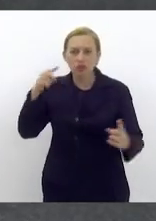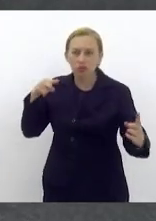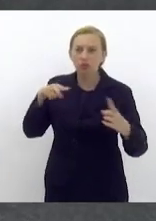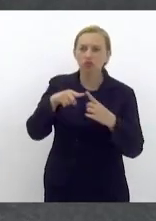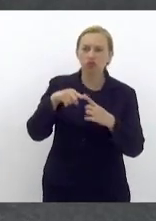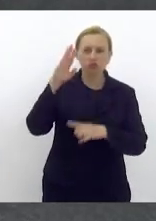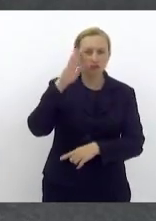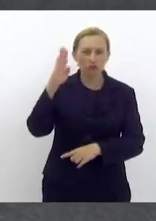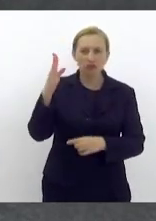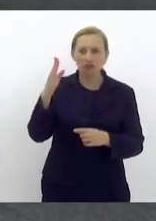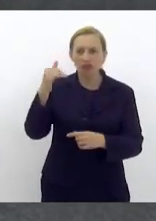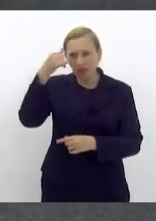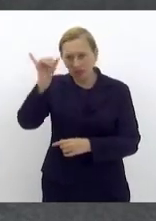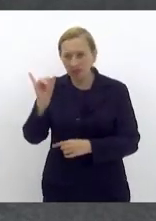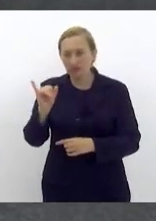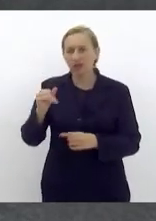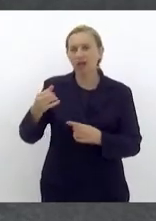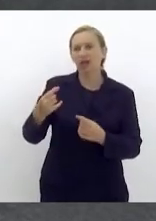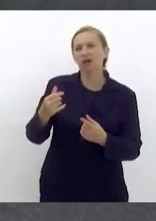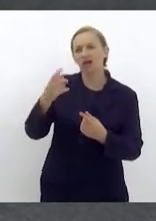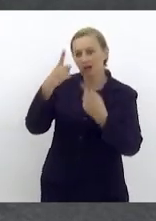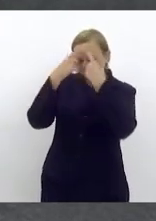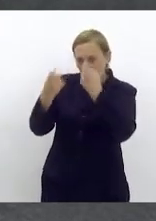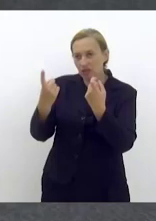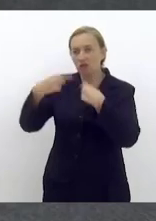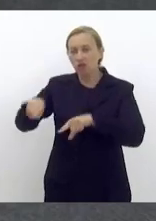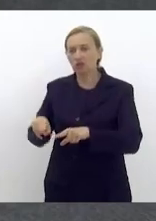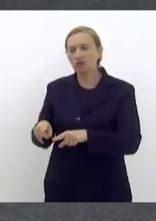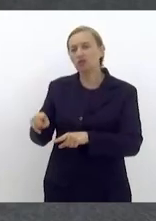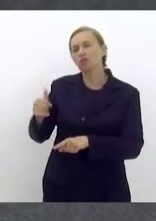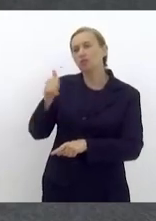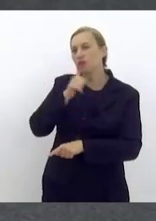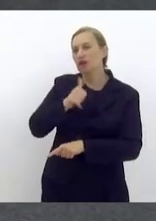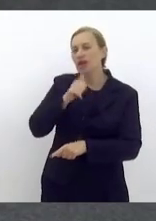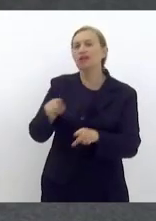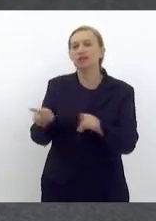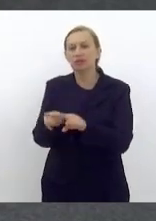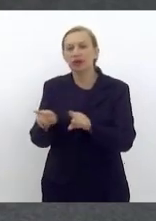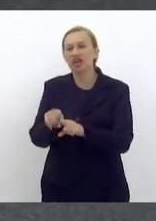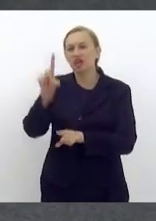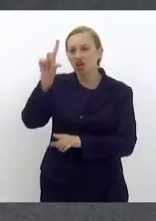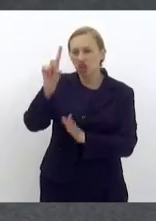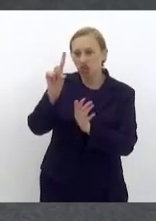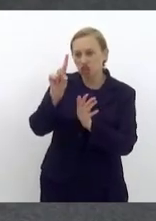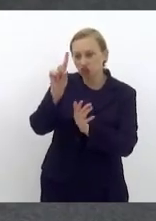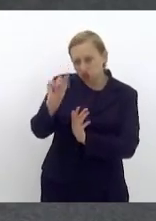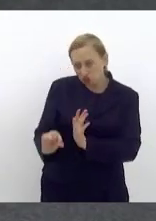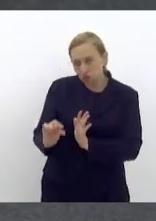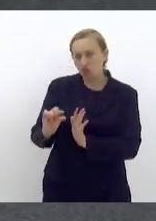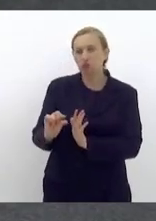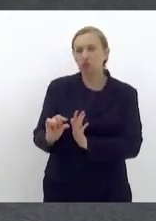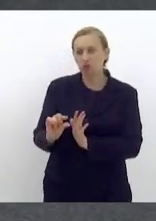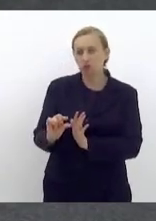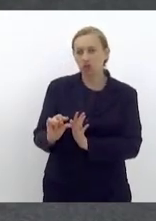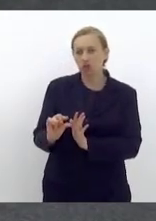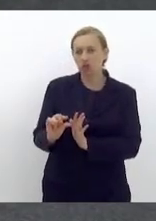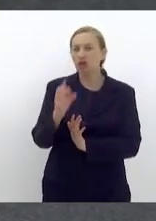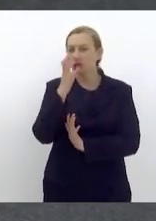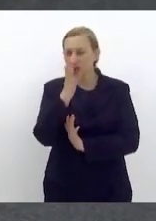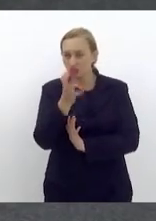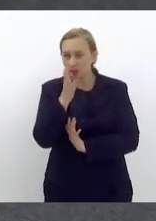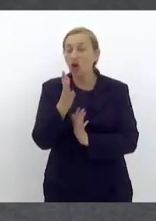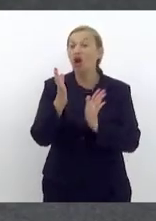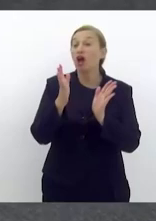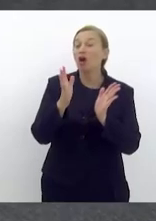central coibir a violência contra a mulher e também diminuir, né, as subnotificações, que é uma realidade que existe